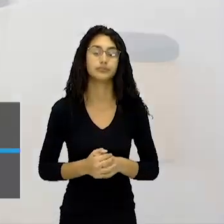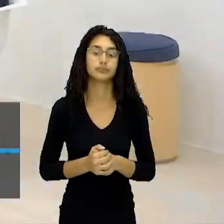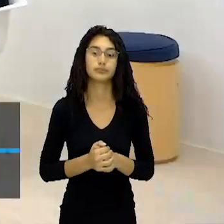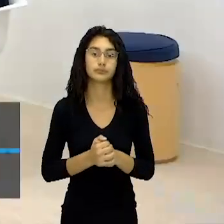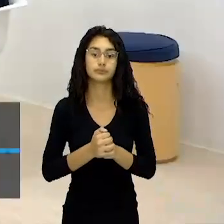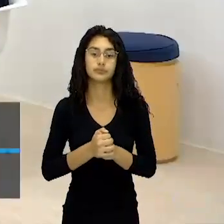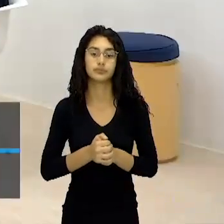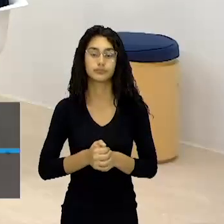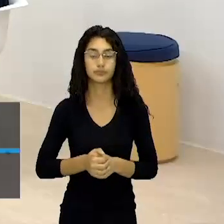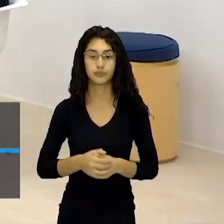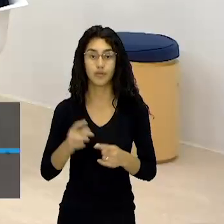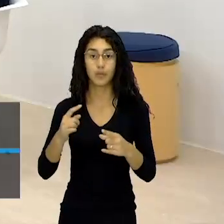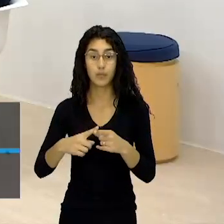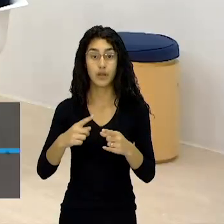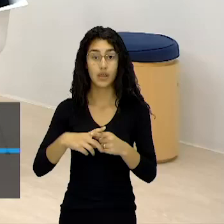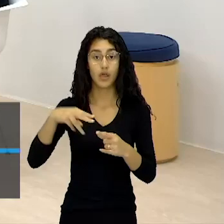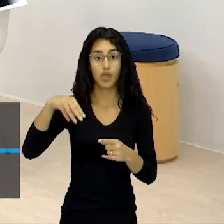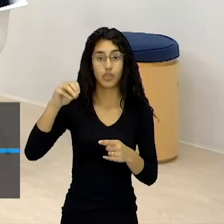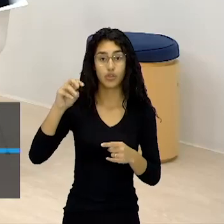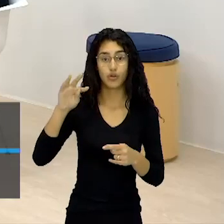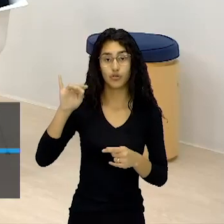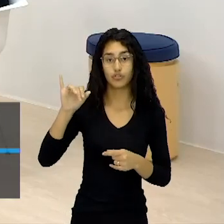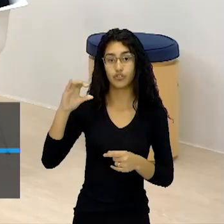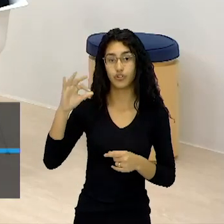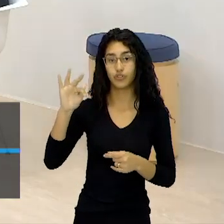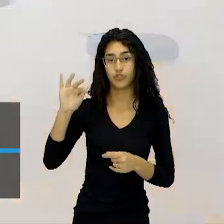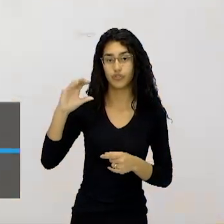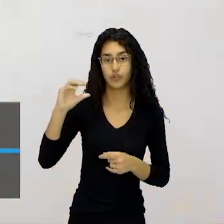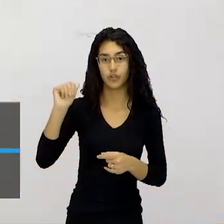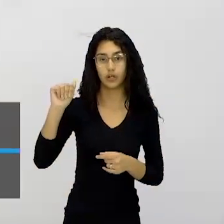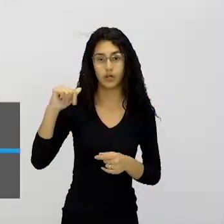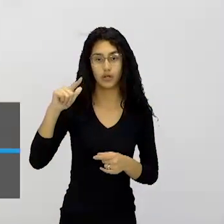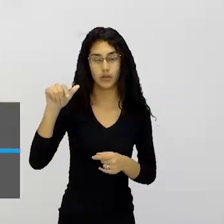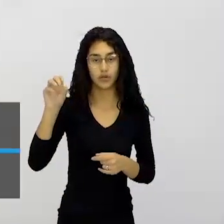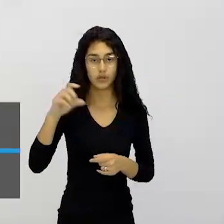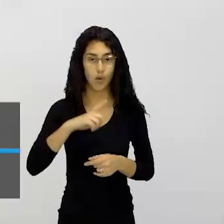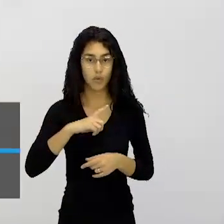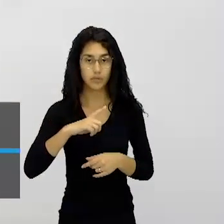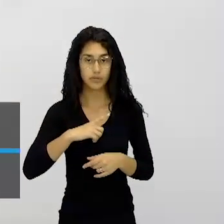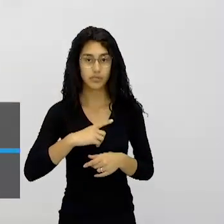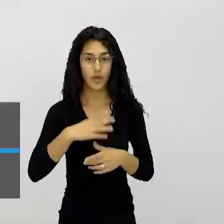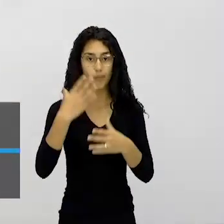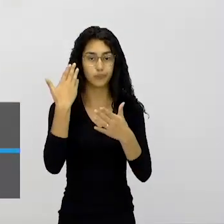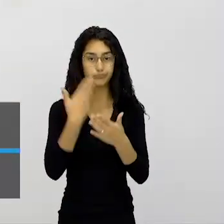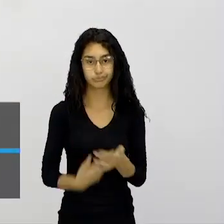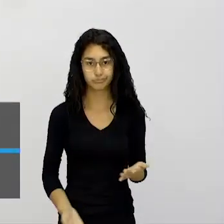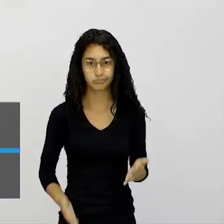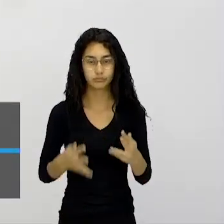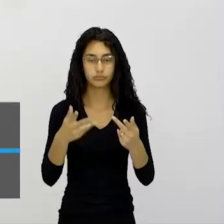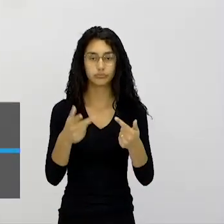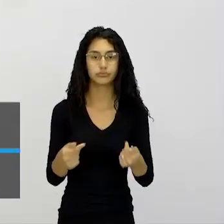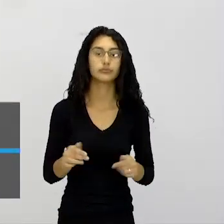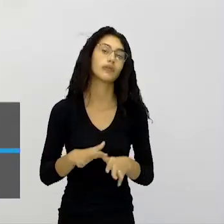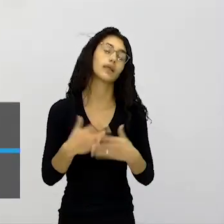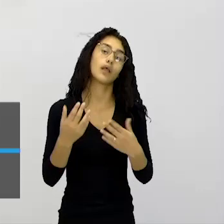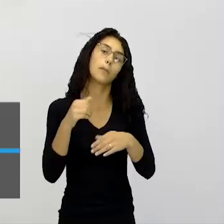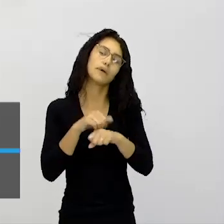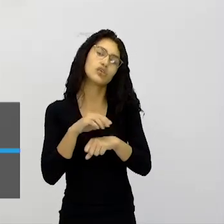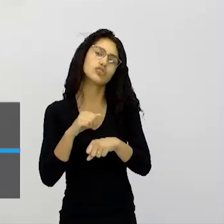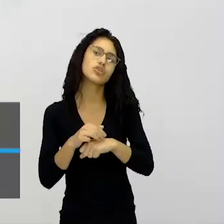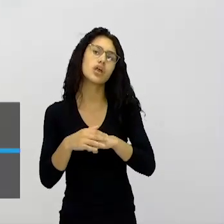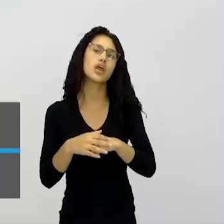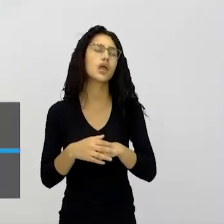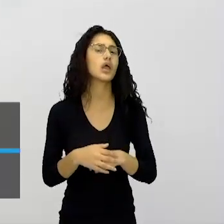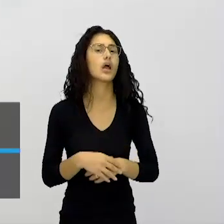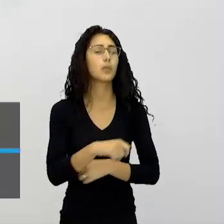porque se tiver notificação eu me perco totalmente, né? Então é importante a gente dar essas dicas para os nossos estudantes, que é algo que a